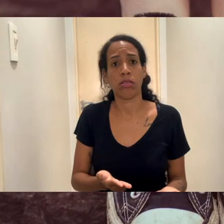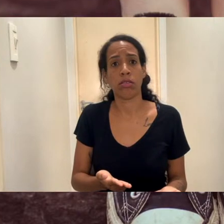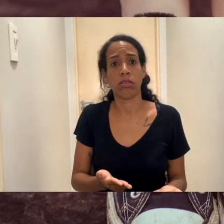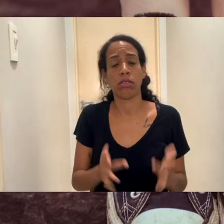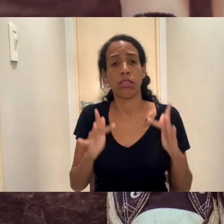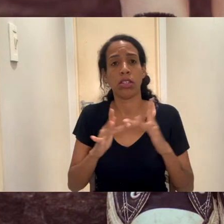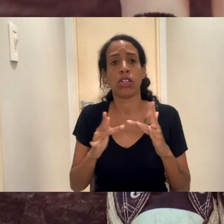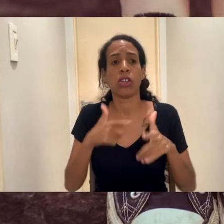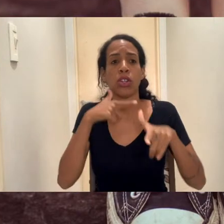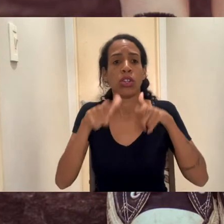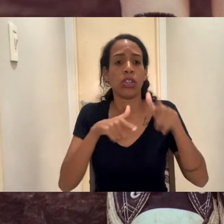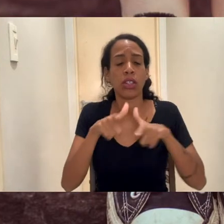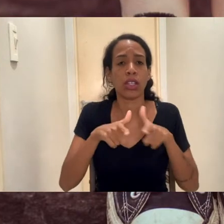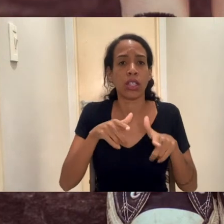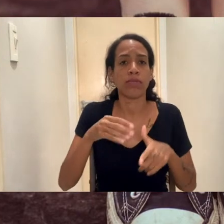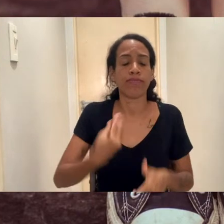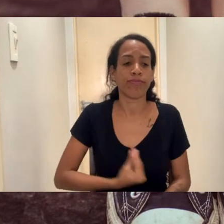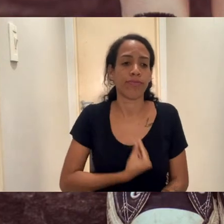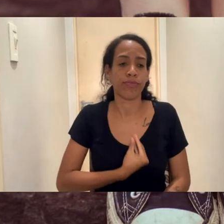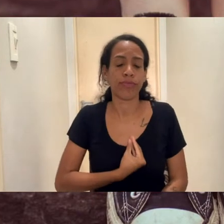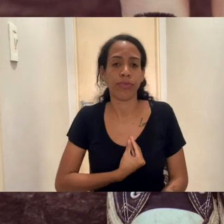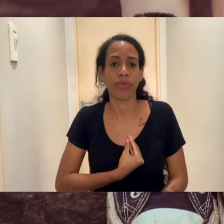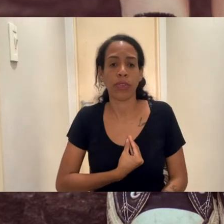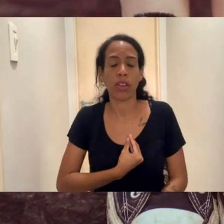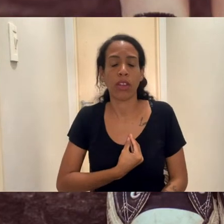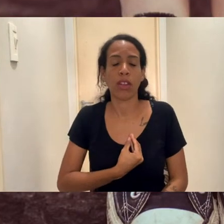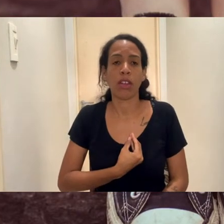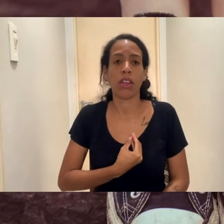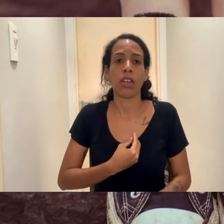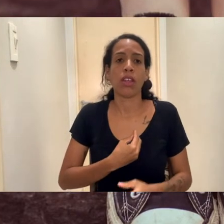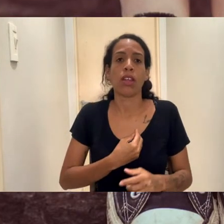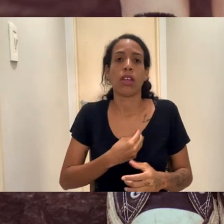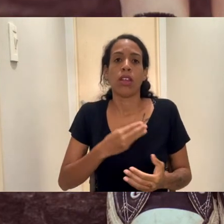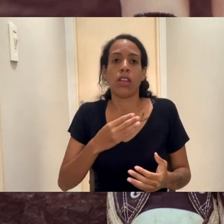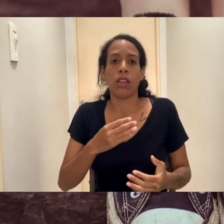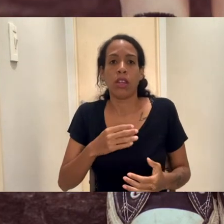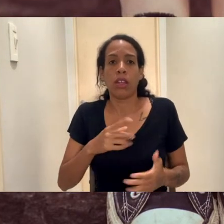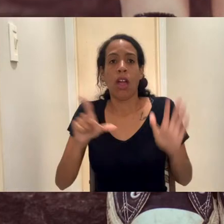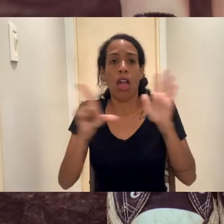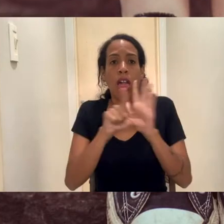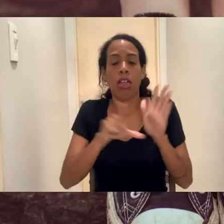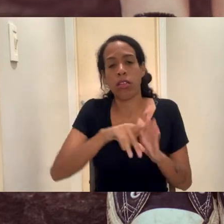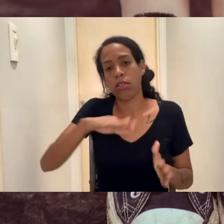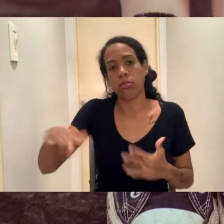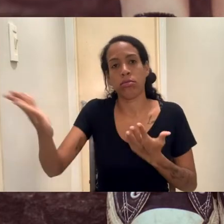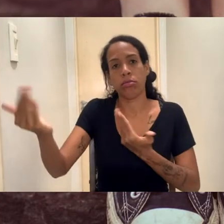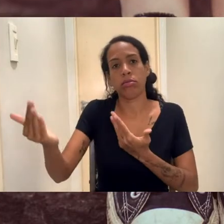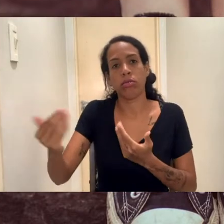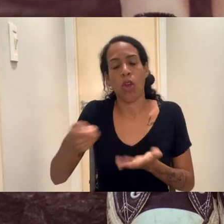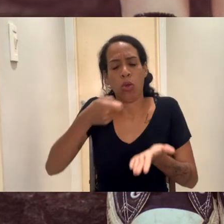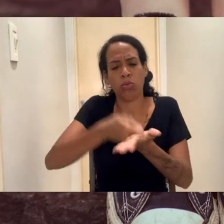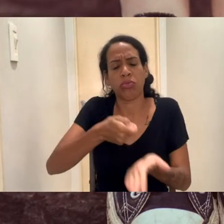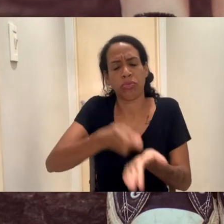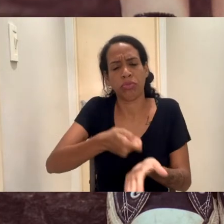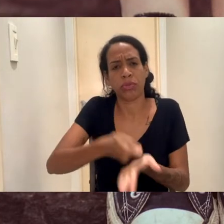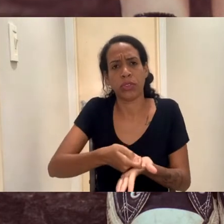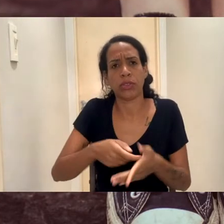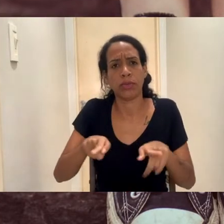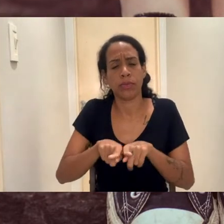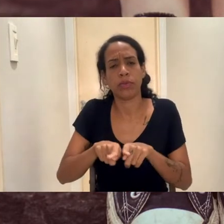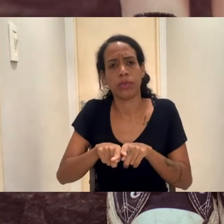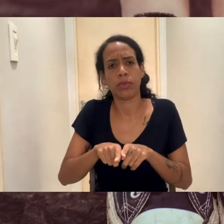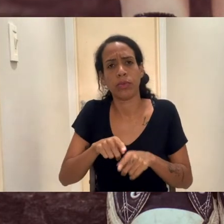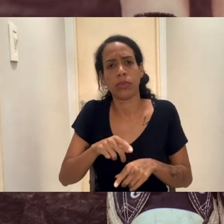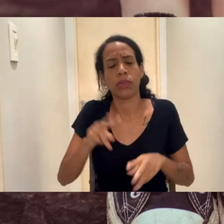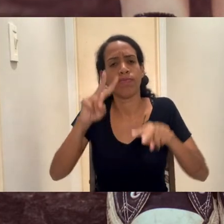ao funcionamento efetivo, né, do Estatuto da Criança e do Adolescente, o DEGASE, o sistema socioeducativo, ele